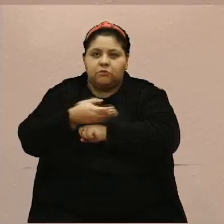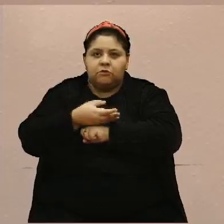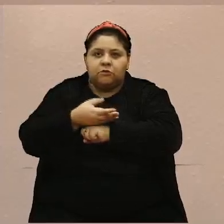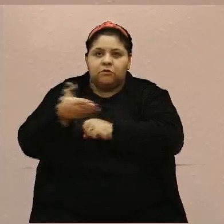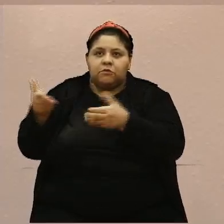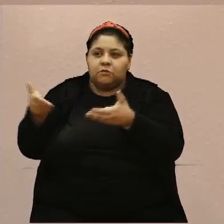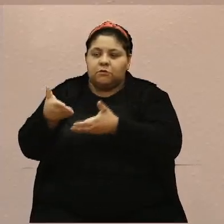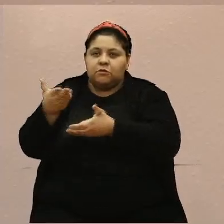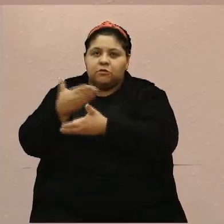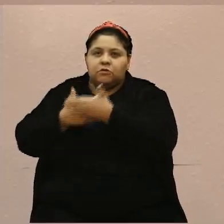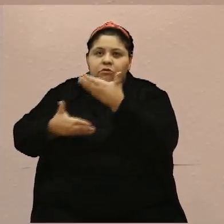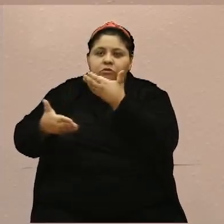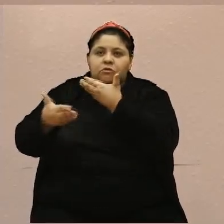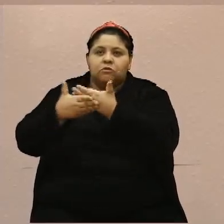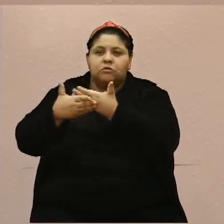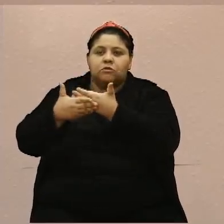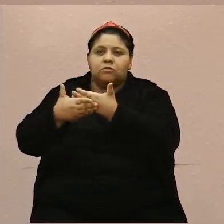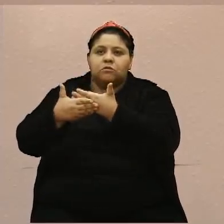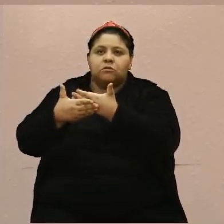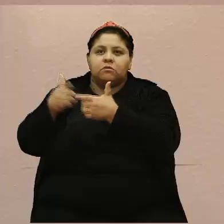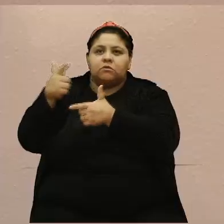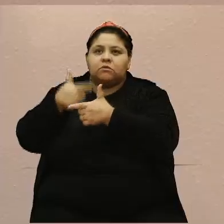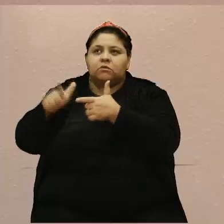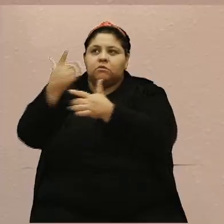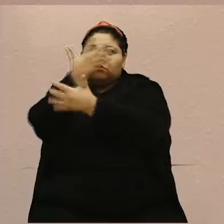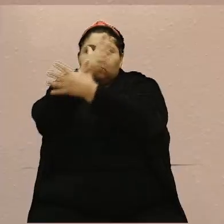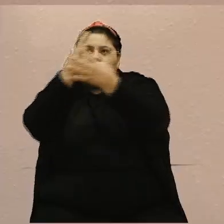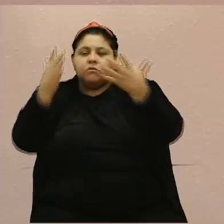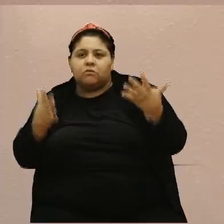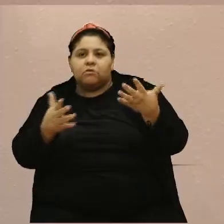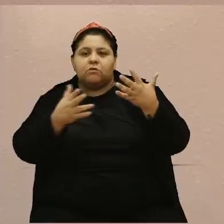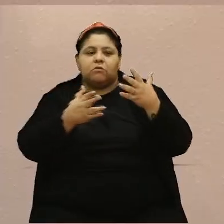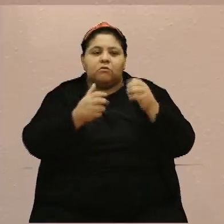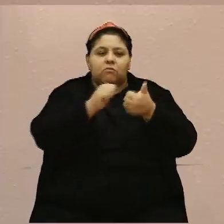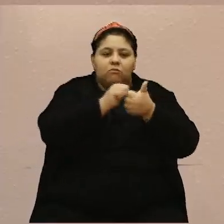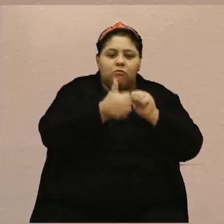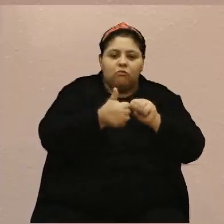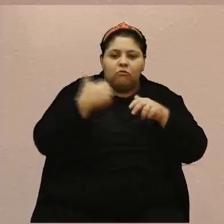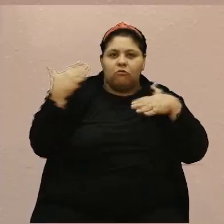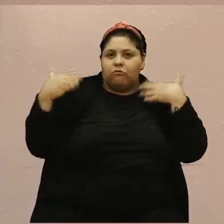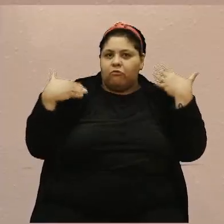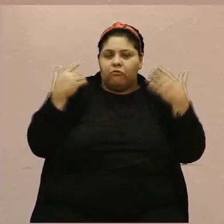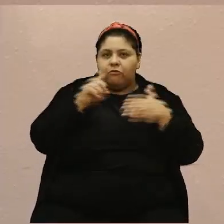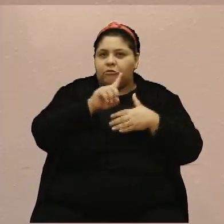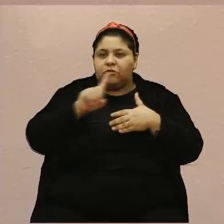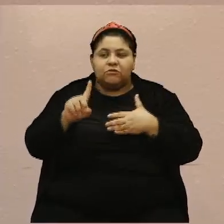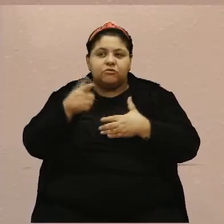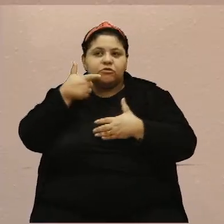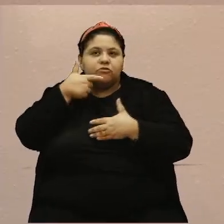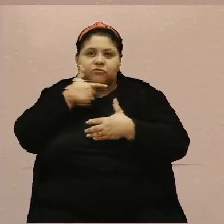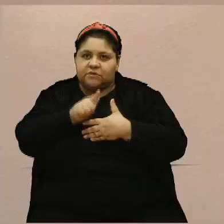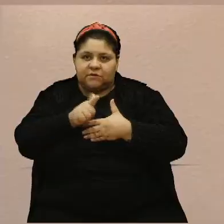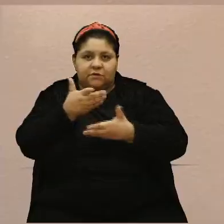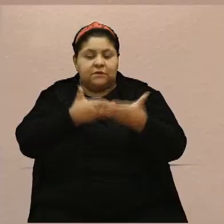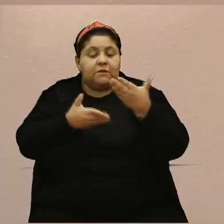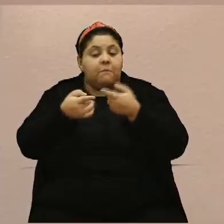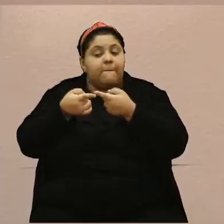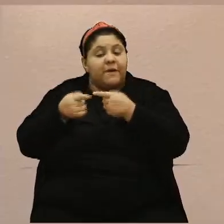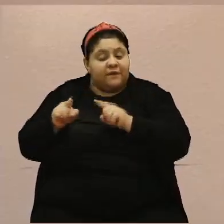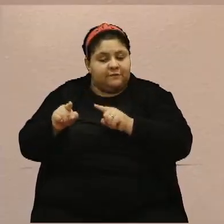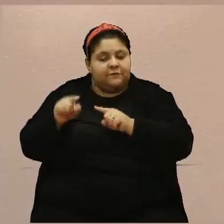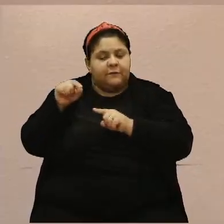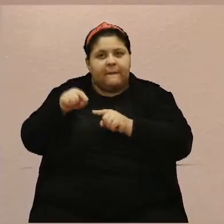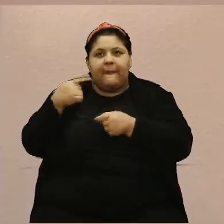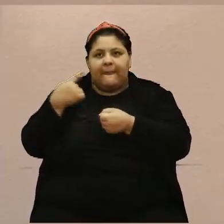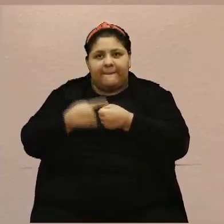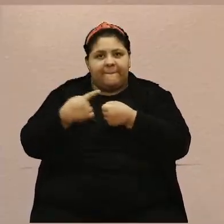com todas essas situações aí, que eram ou do meio ambiente, do esporte e lazer, e eles não estão conseguindo dar conta. Porém, a